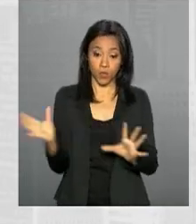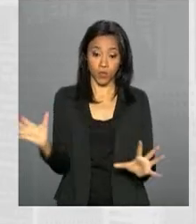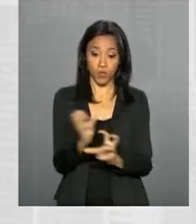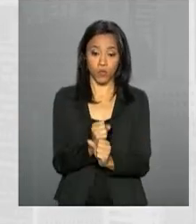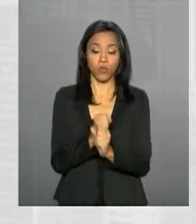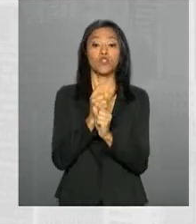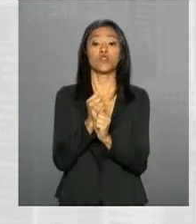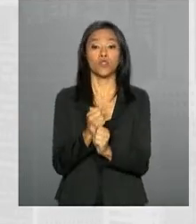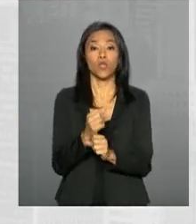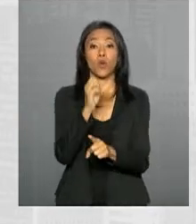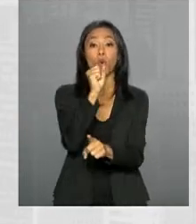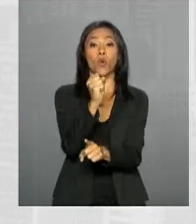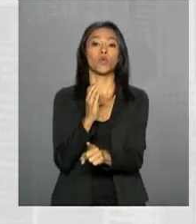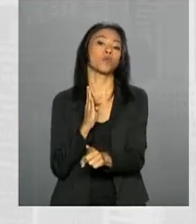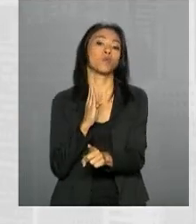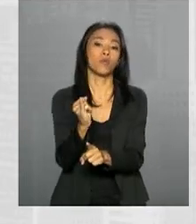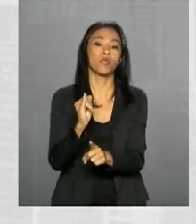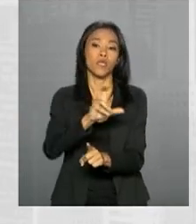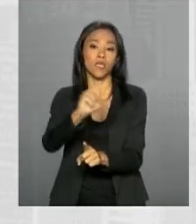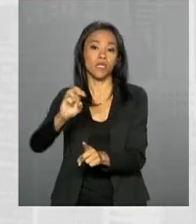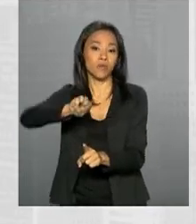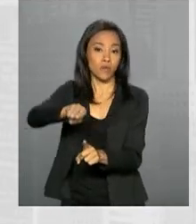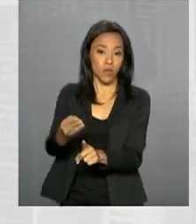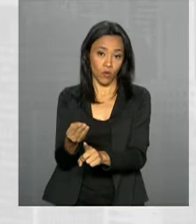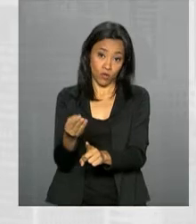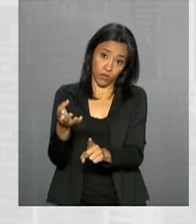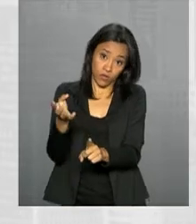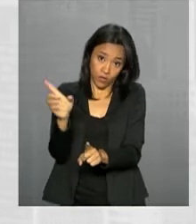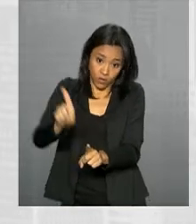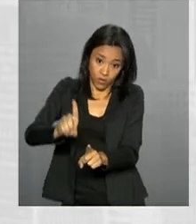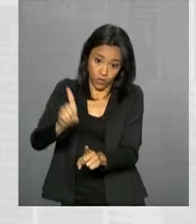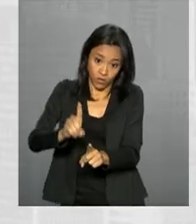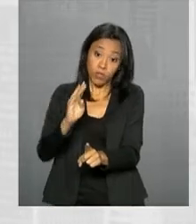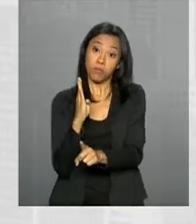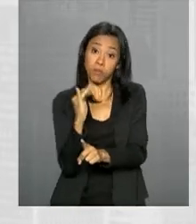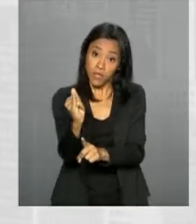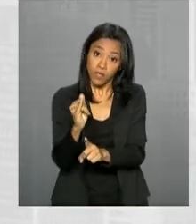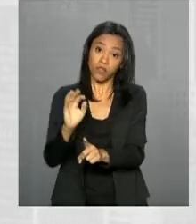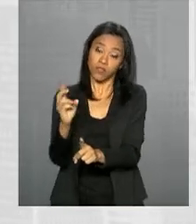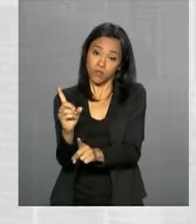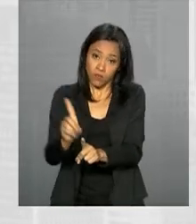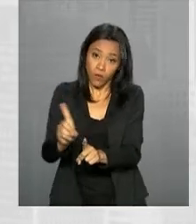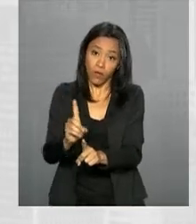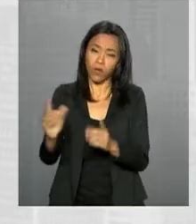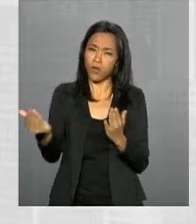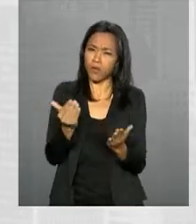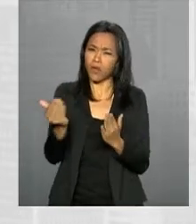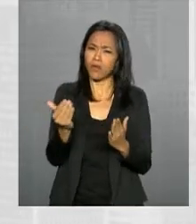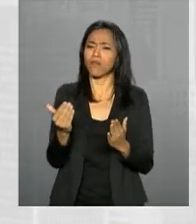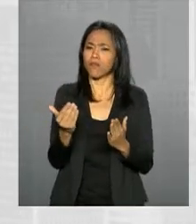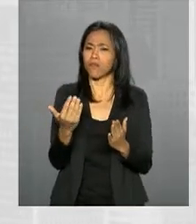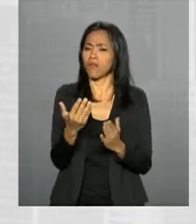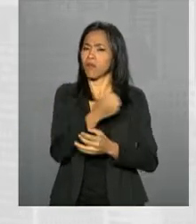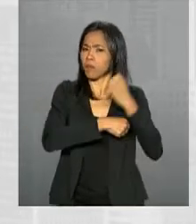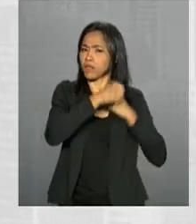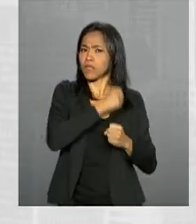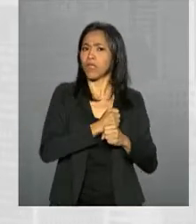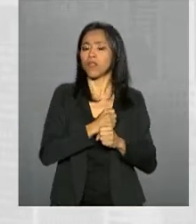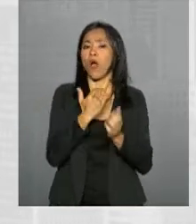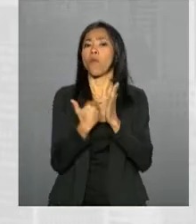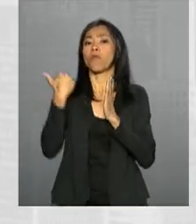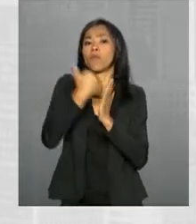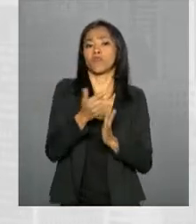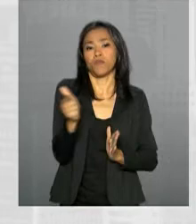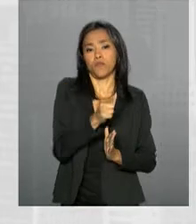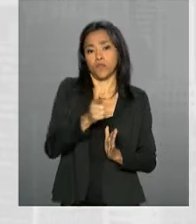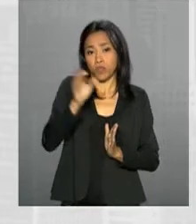e meio de dólares aumento de 22% em relação ao ano anterior os maiores investimentos